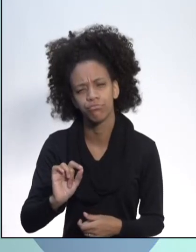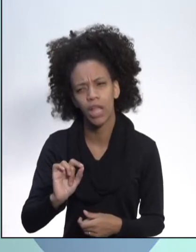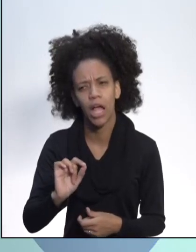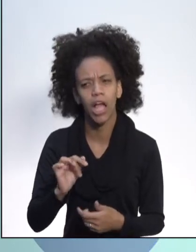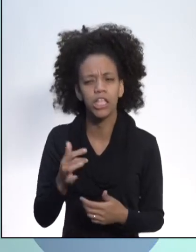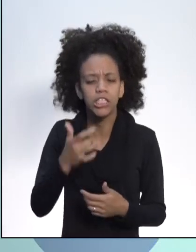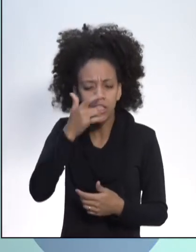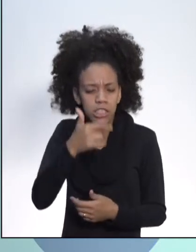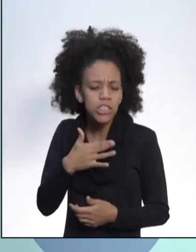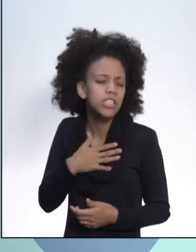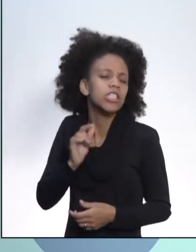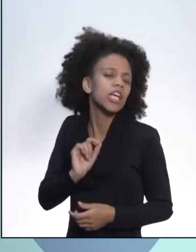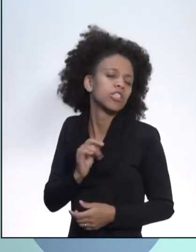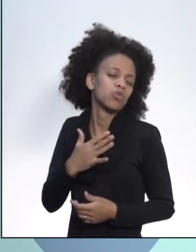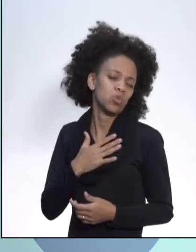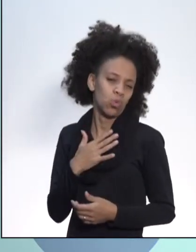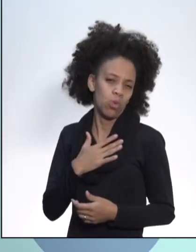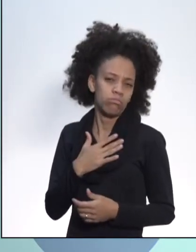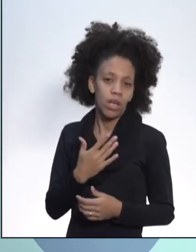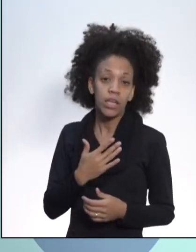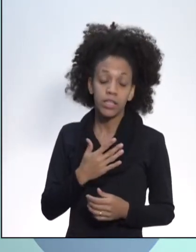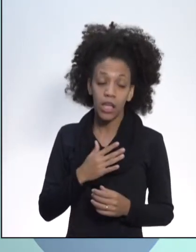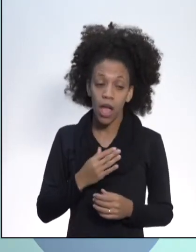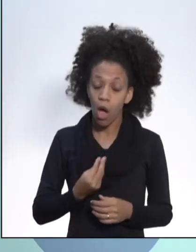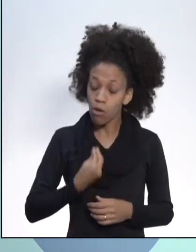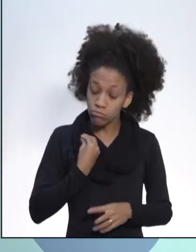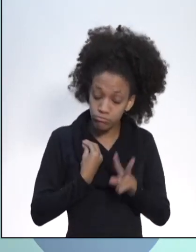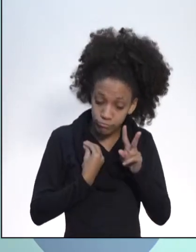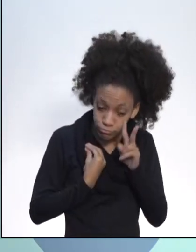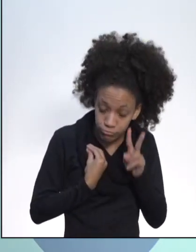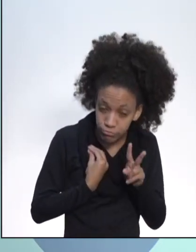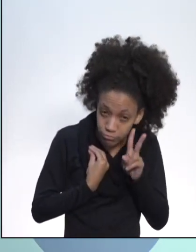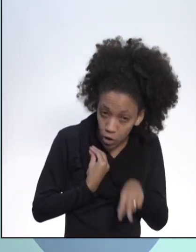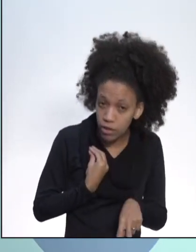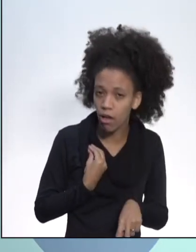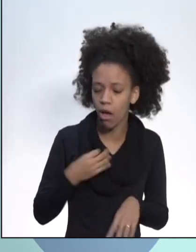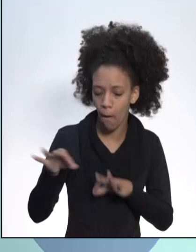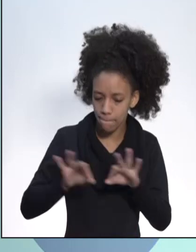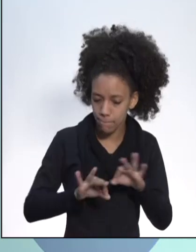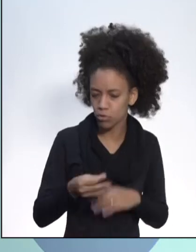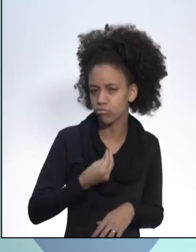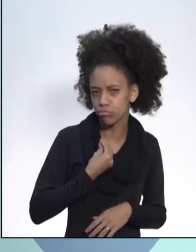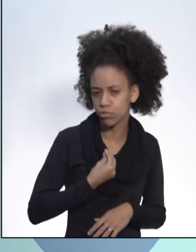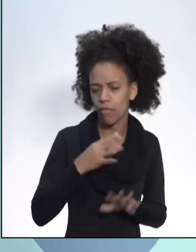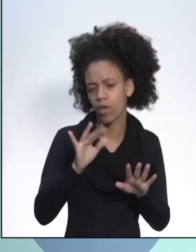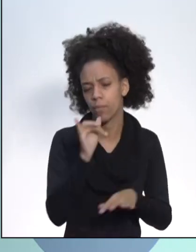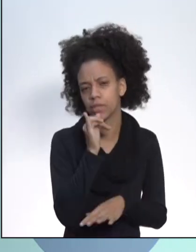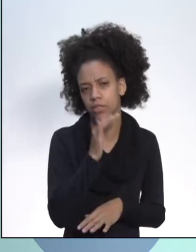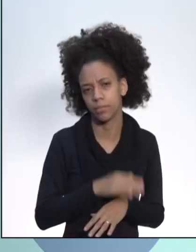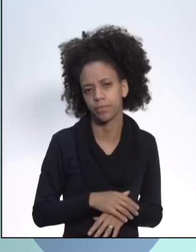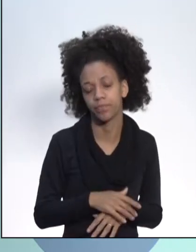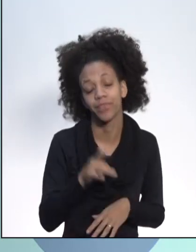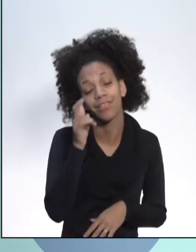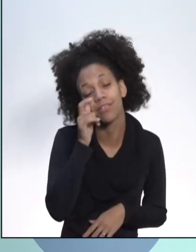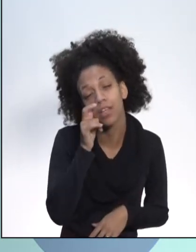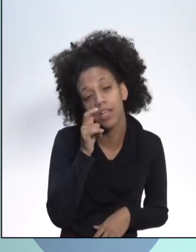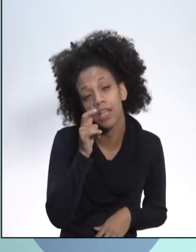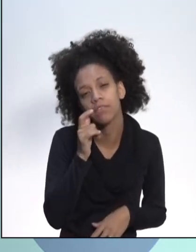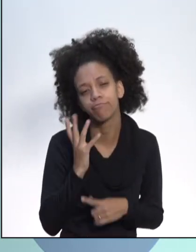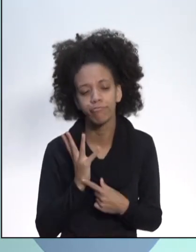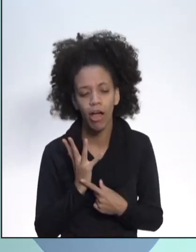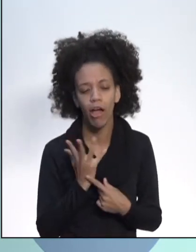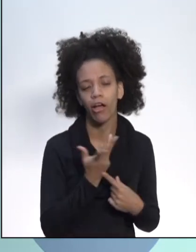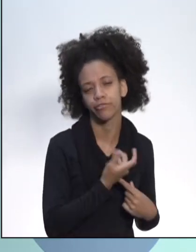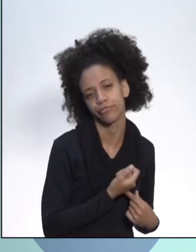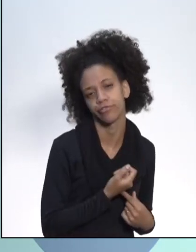conseguir fazer o quê? Olhar o projeto de vida, tá certo? Por exemplo, interesse artístico. Pode ser